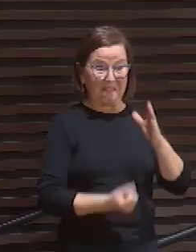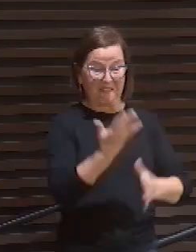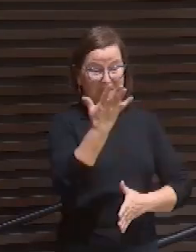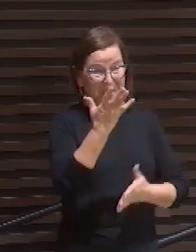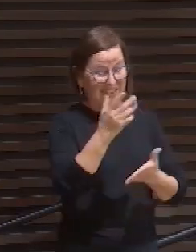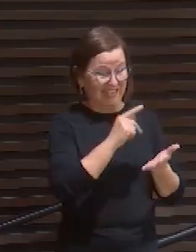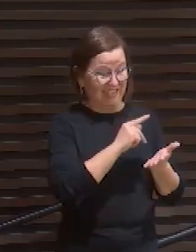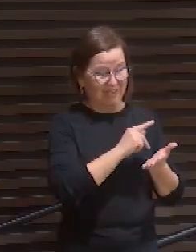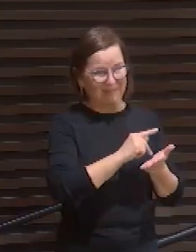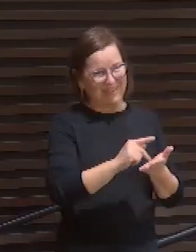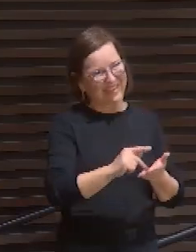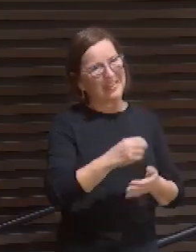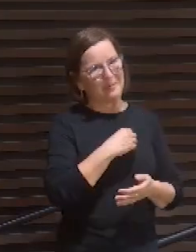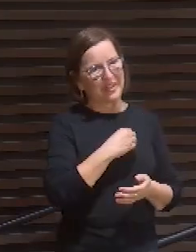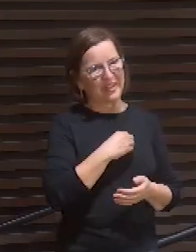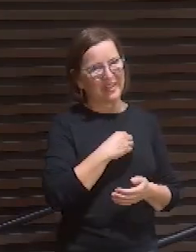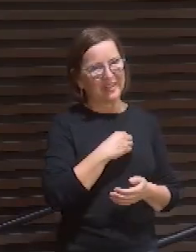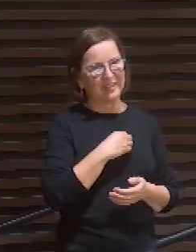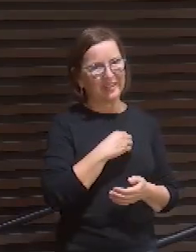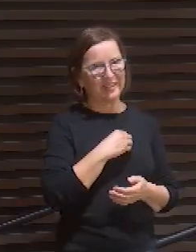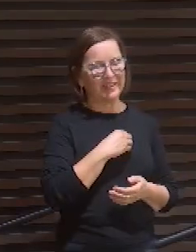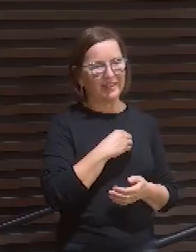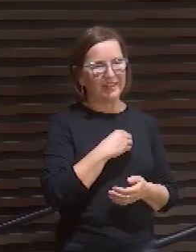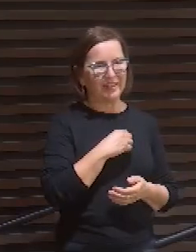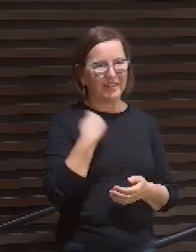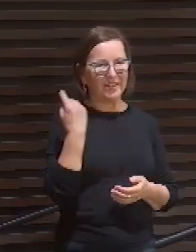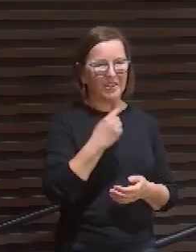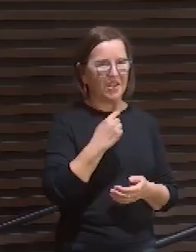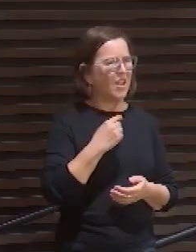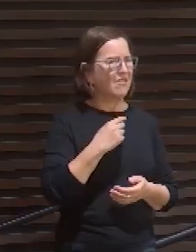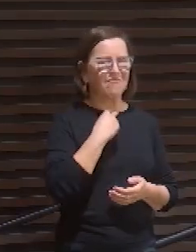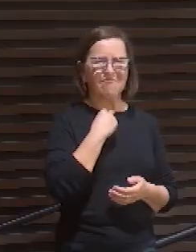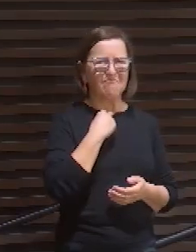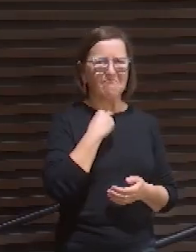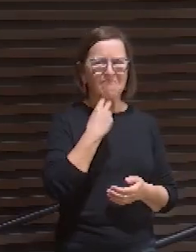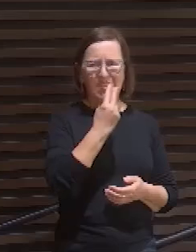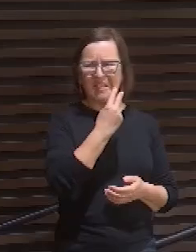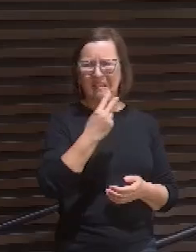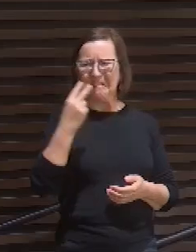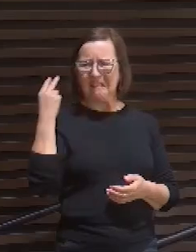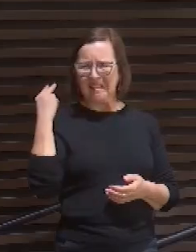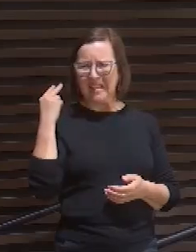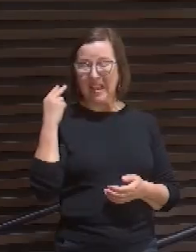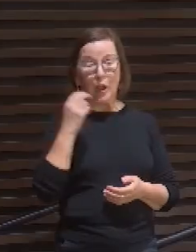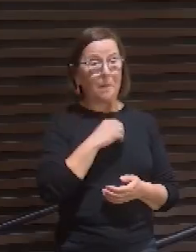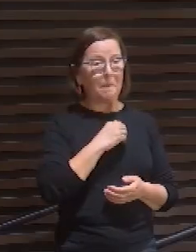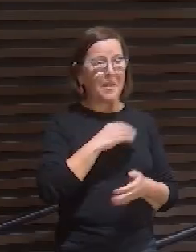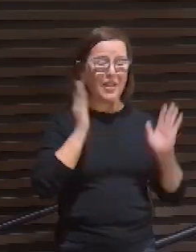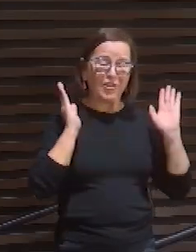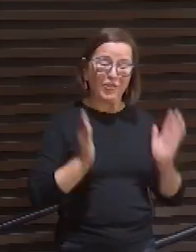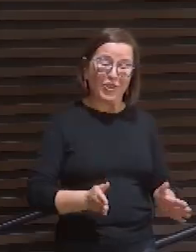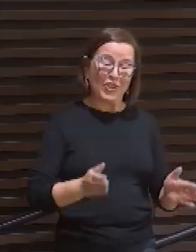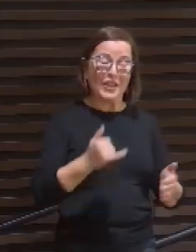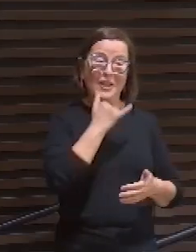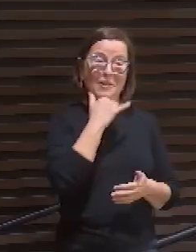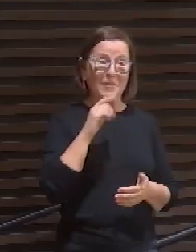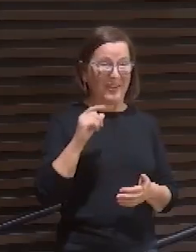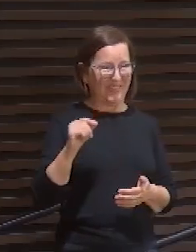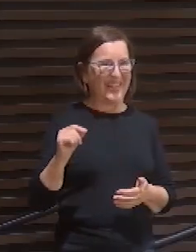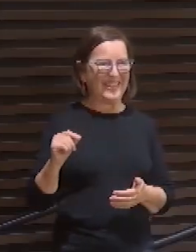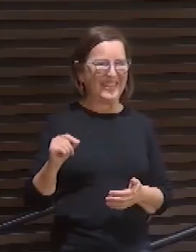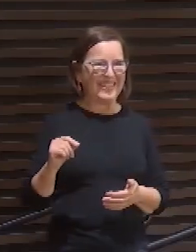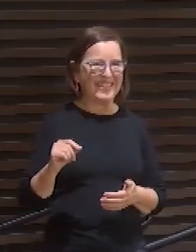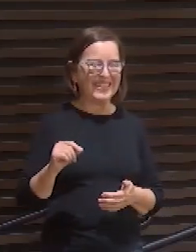E a gente não pode ficar olhando para trás aquilo que foi perdoado. Cristo, ele é,